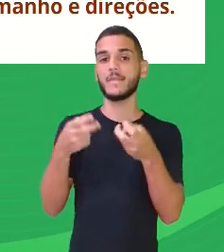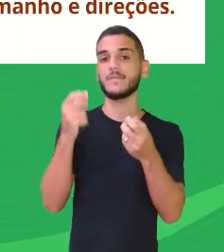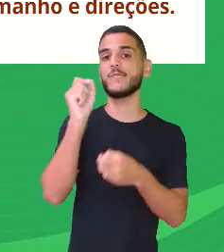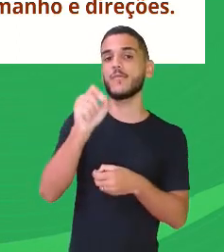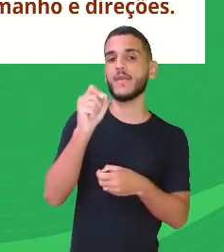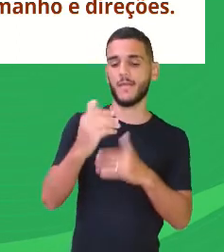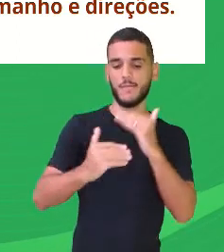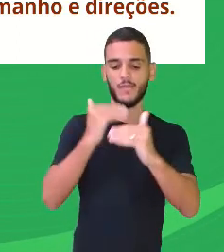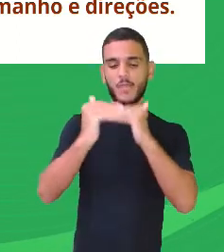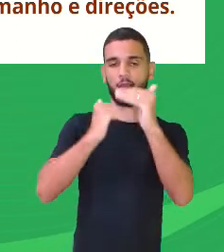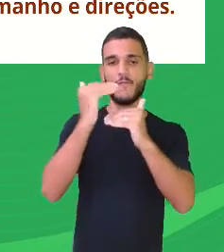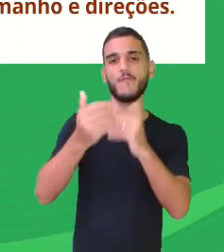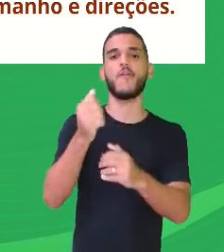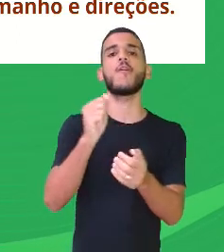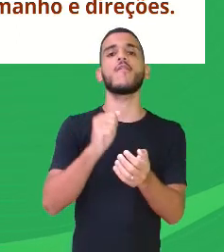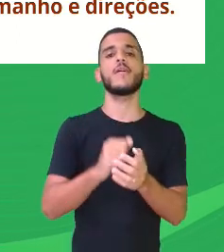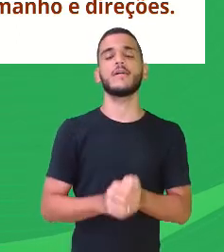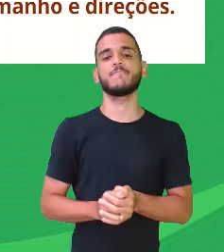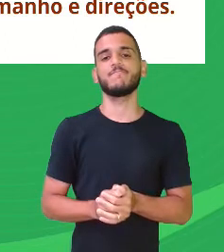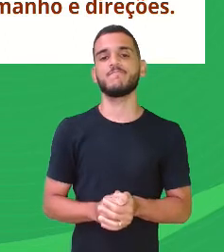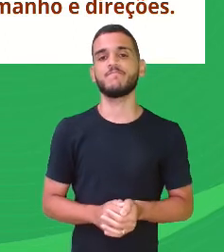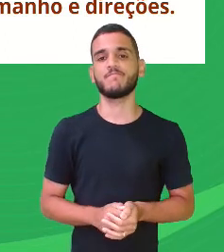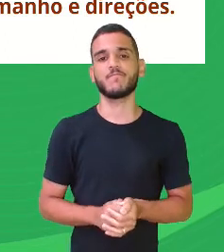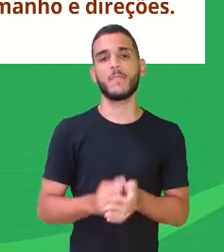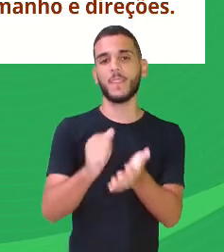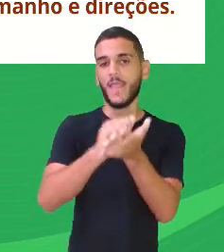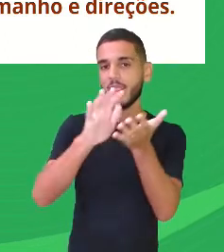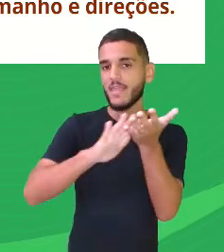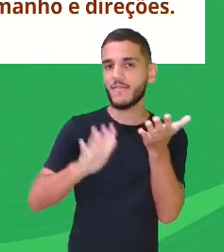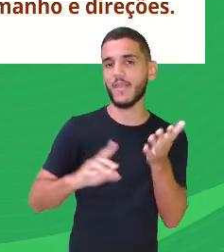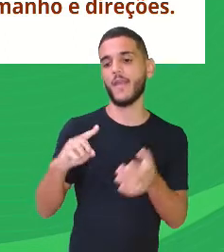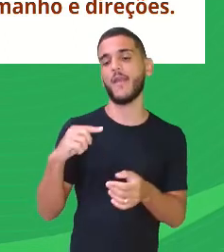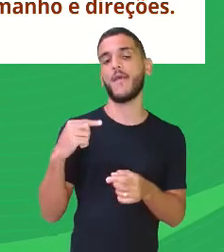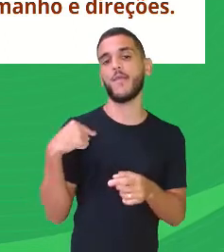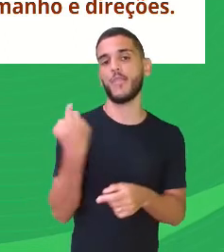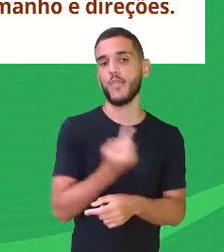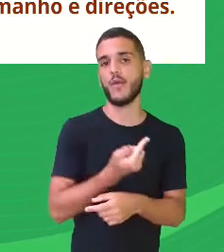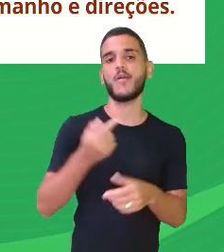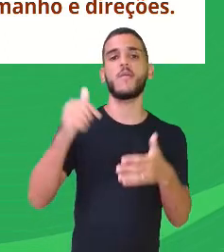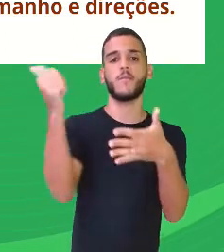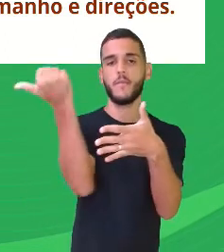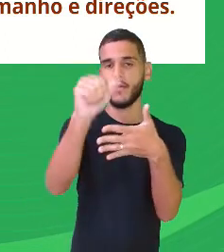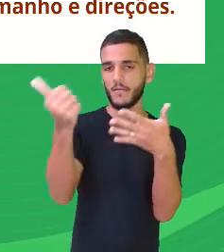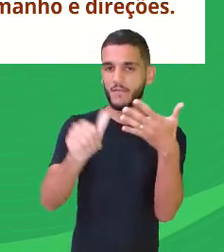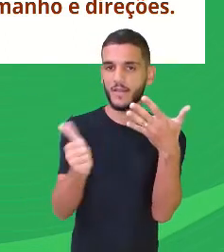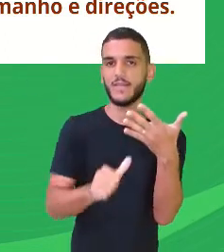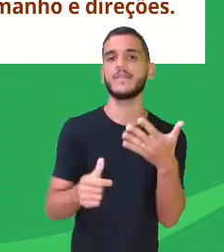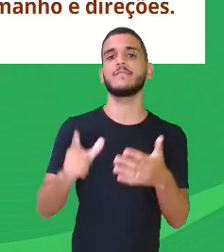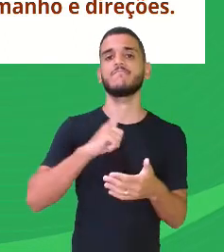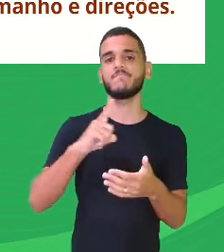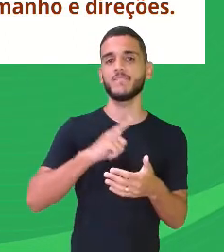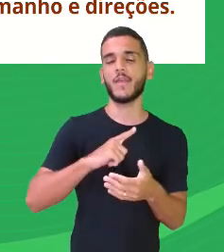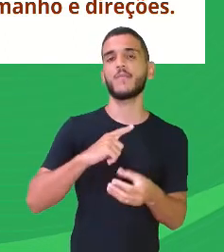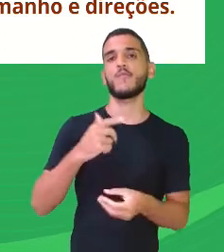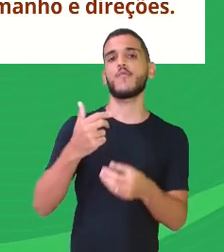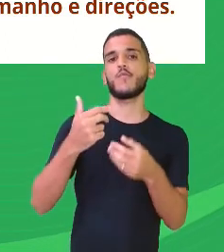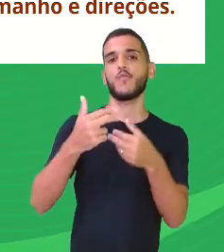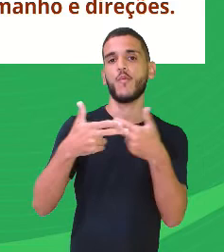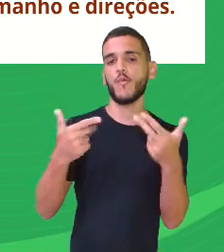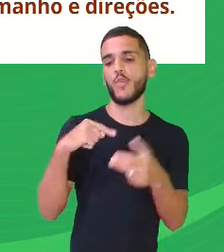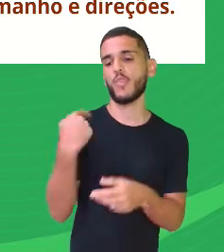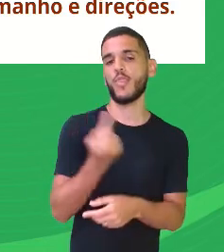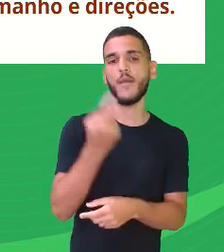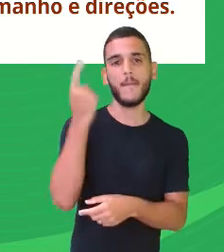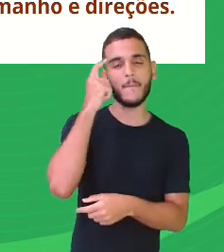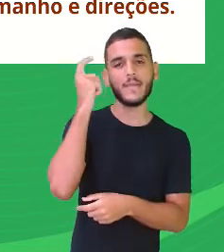essas atividades, porque nesse momento a gente vai estar avaliando e tendo elementos, e tendo subsídios para a gente